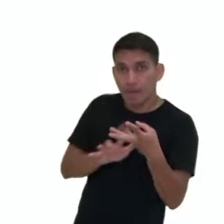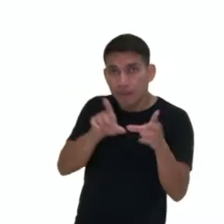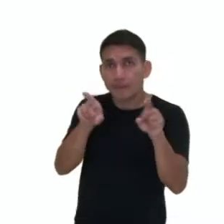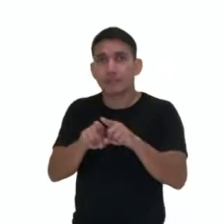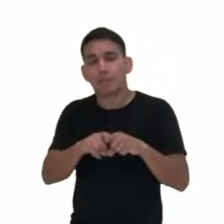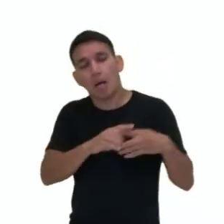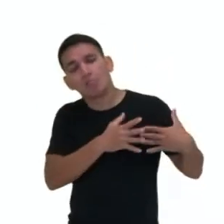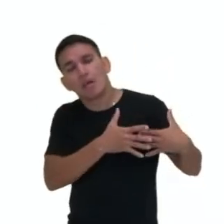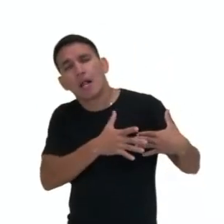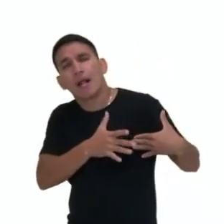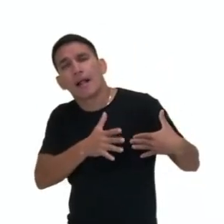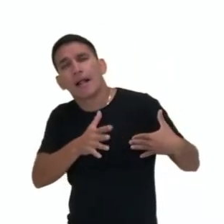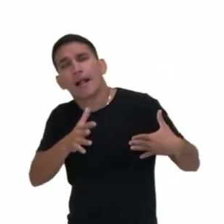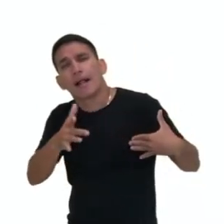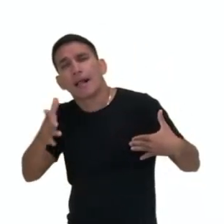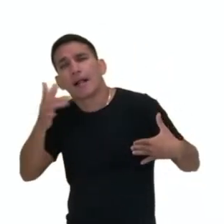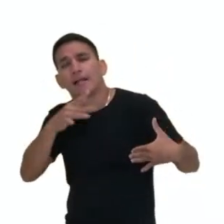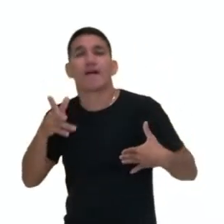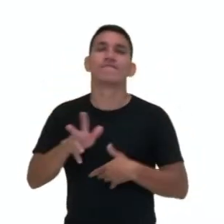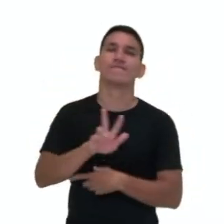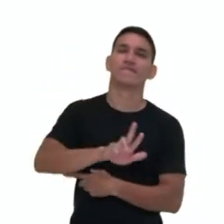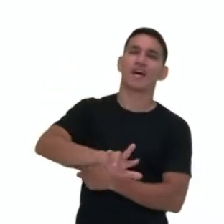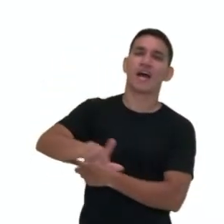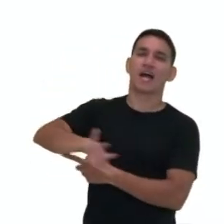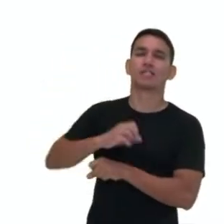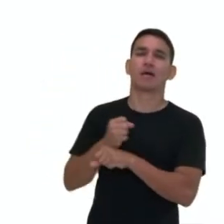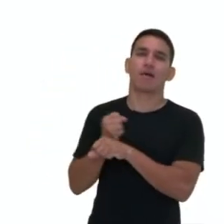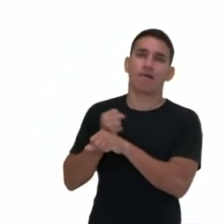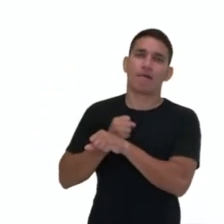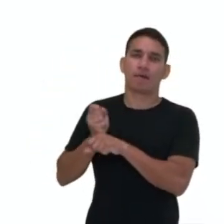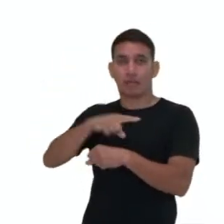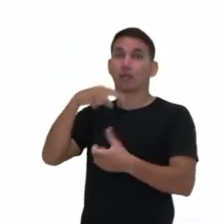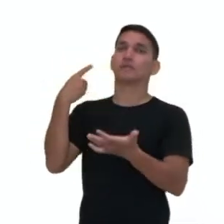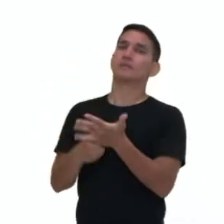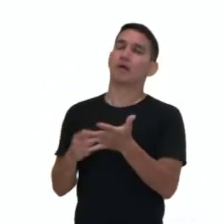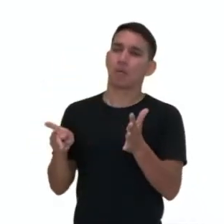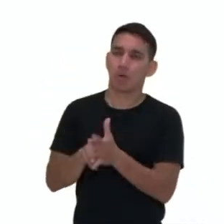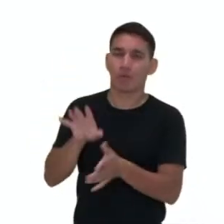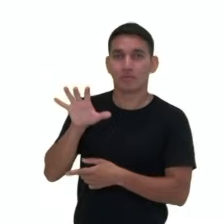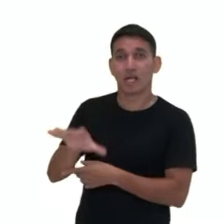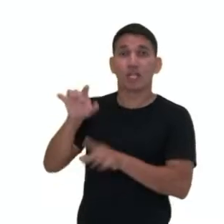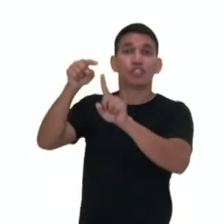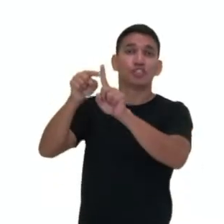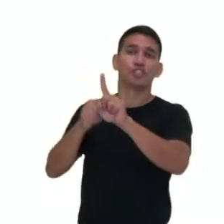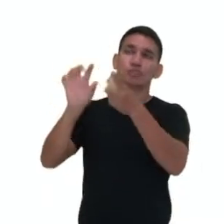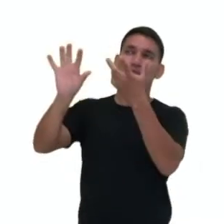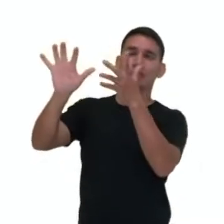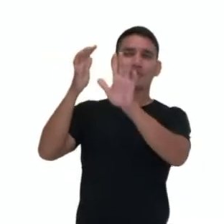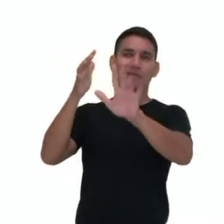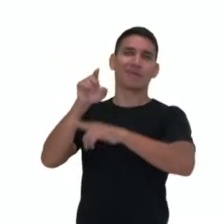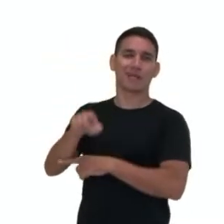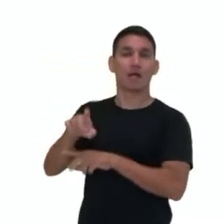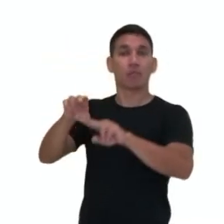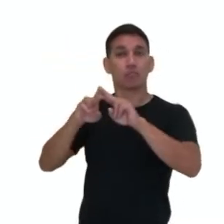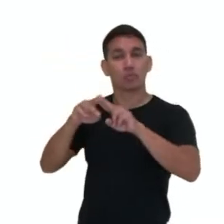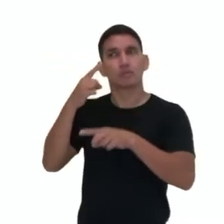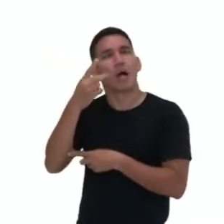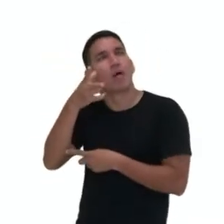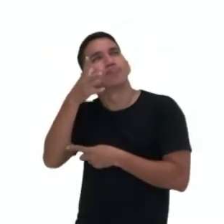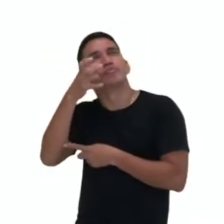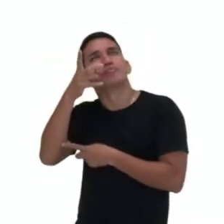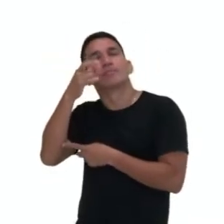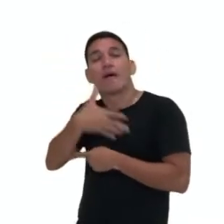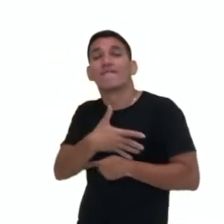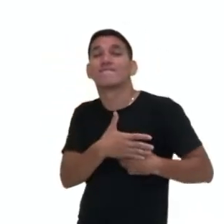ao longo de vários anos. Para se estabelecer ou se determinar o tipo climático, é preciso uma observação